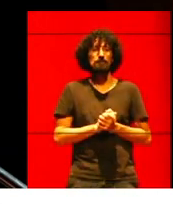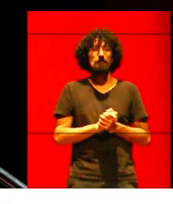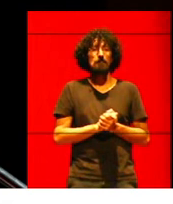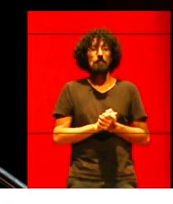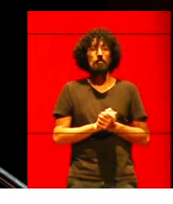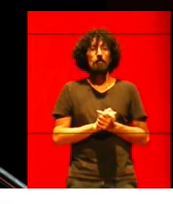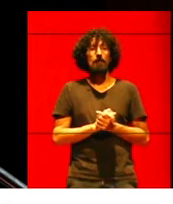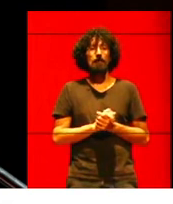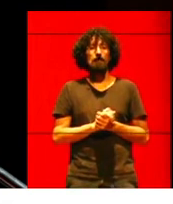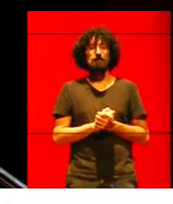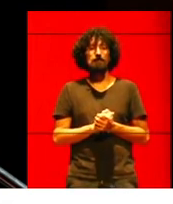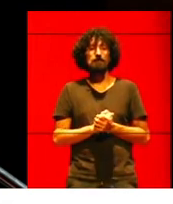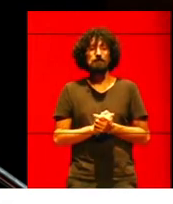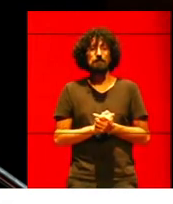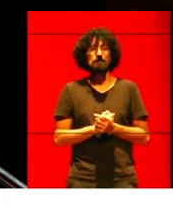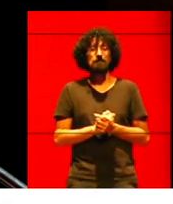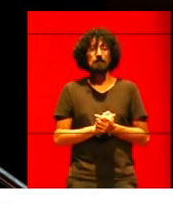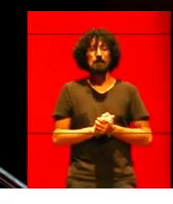questão.